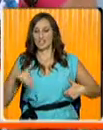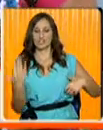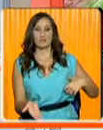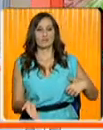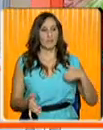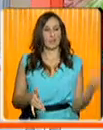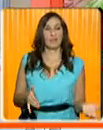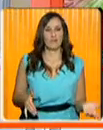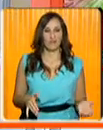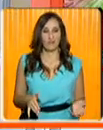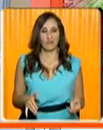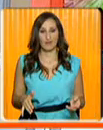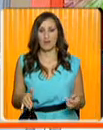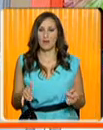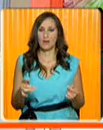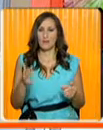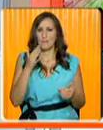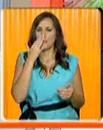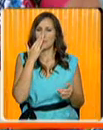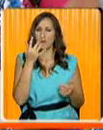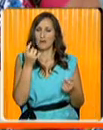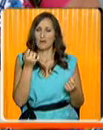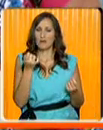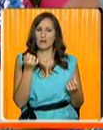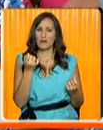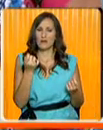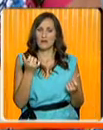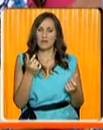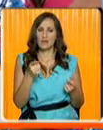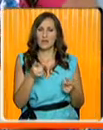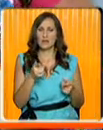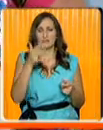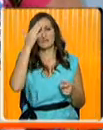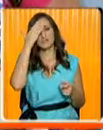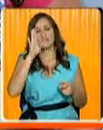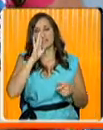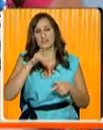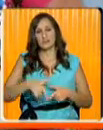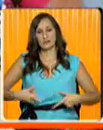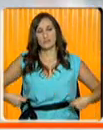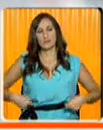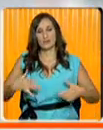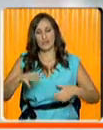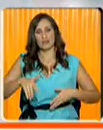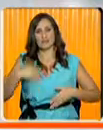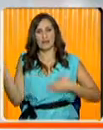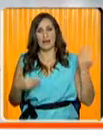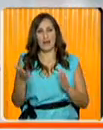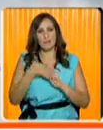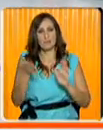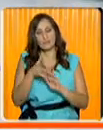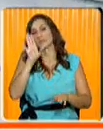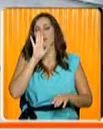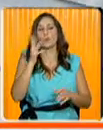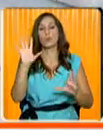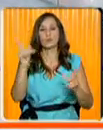mais rapidamente possível. Há aqui uma certa... O quê? Não, acho que a combinação... É. Se a combinação não é certa, querem tirar o mais rapidamente possível, não é? Não, mas